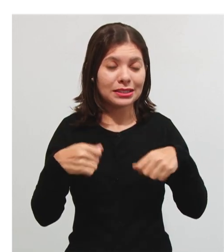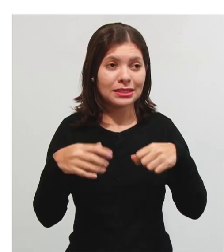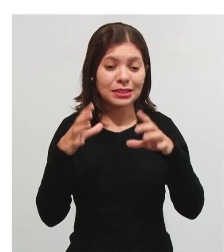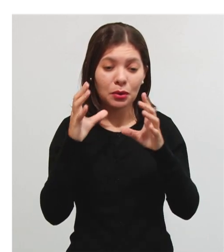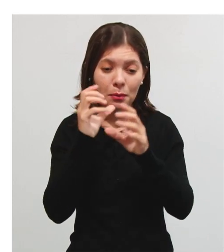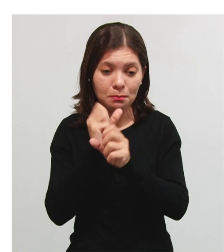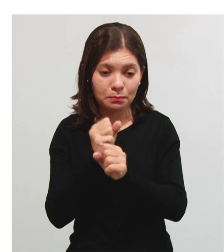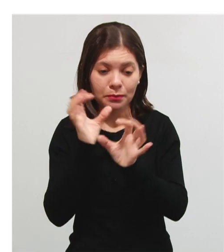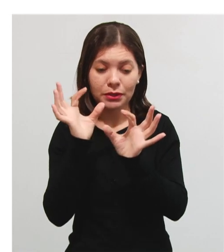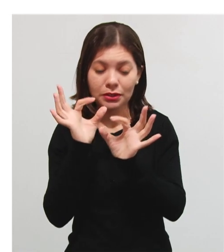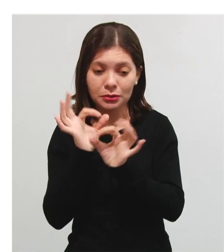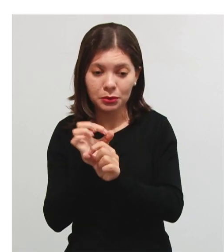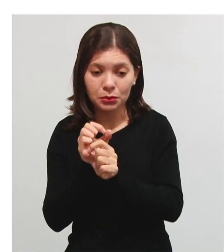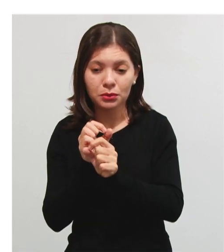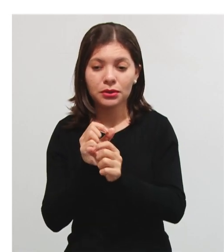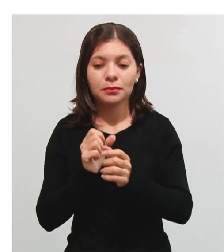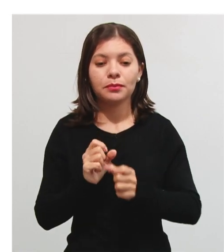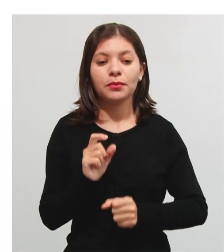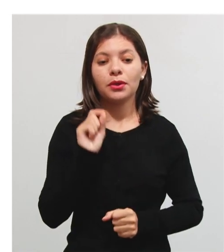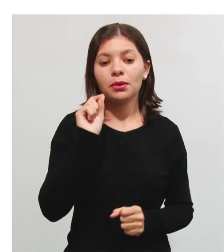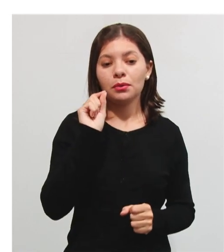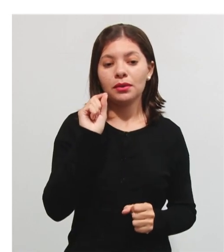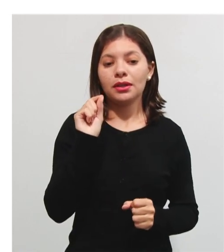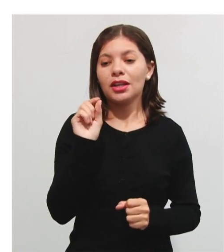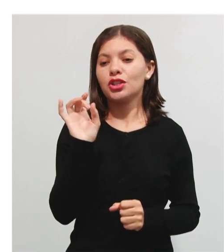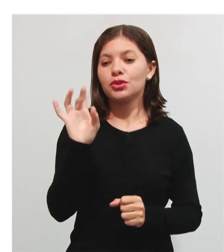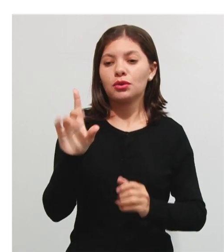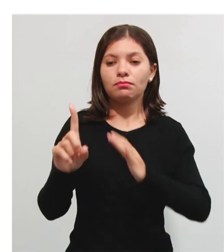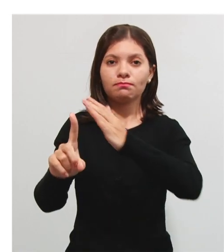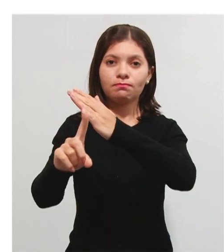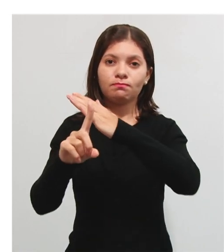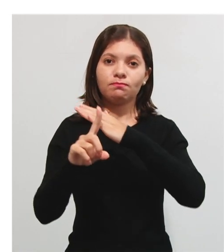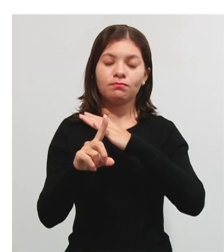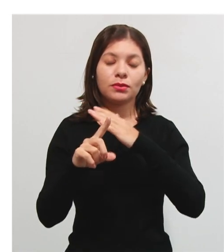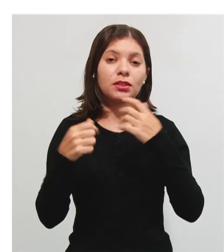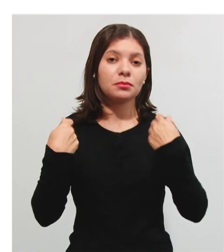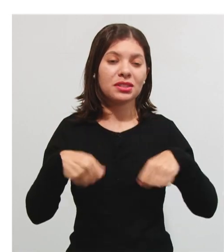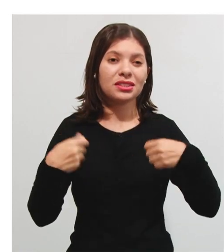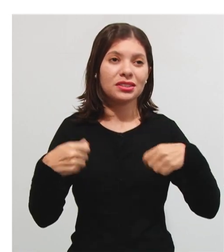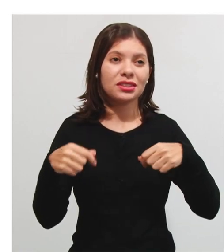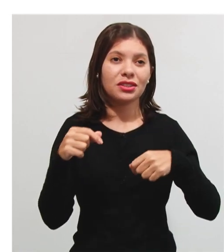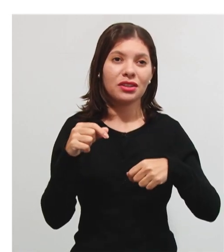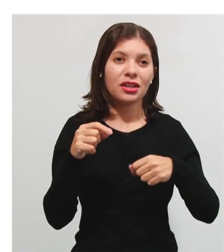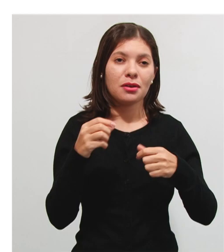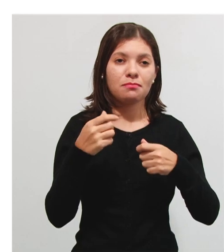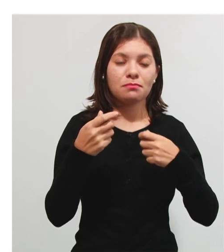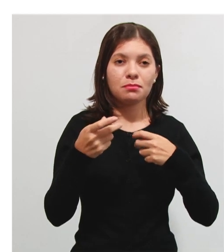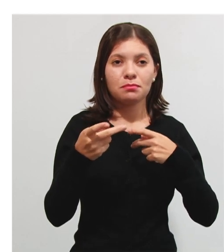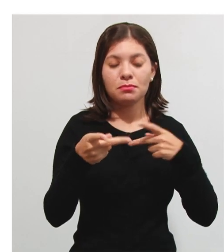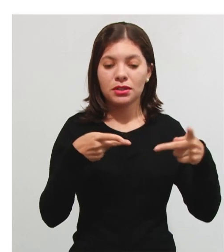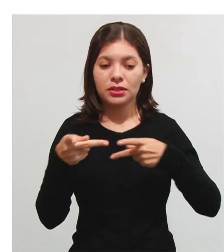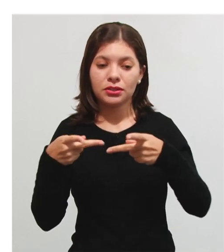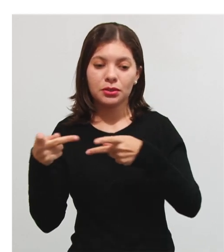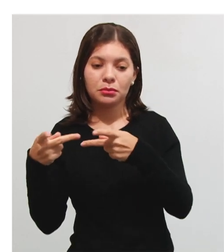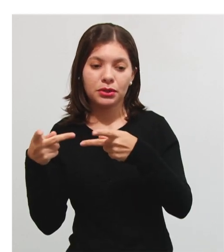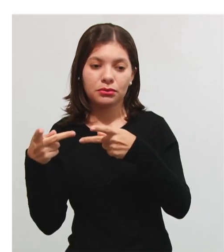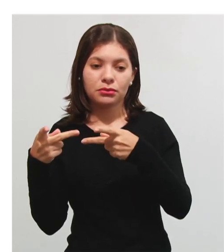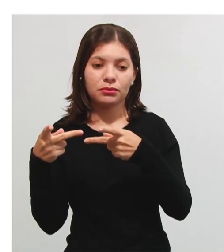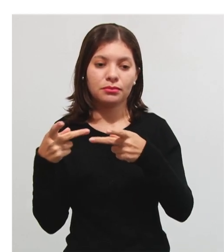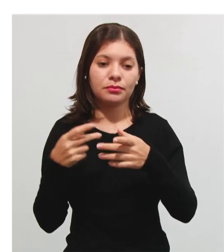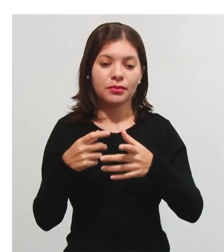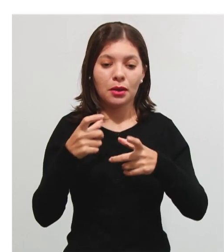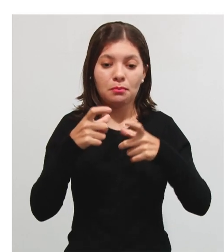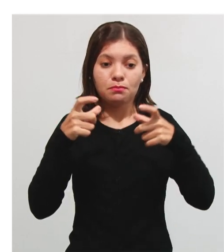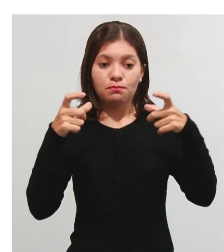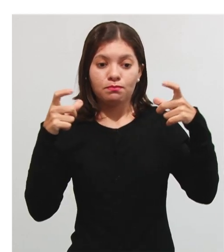no toyotismo, seria para atender apenas a uma necessidade específica, não há um planejamento assim de deixar além da conta